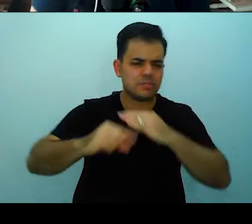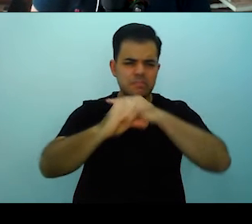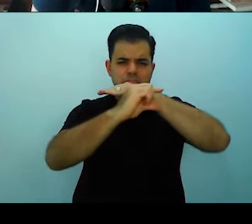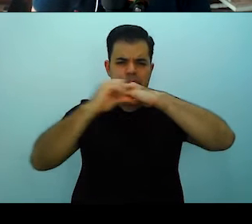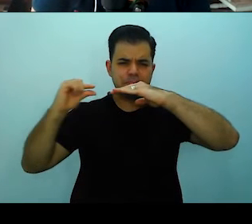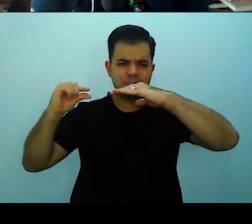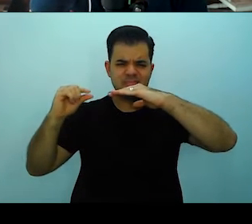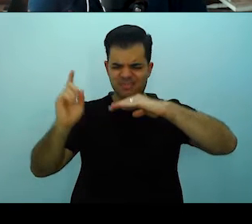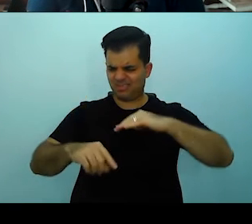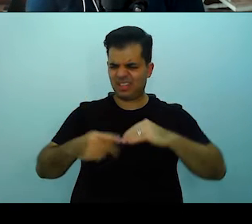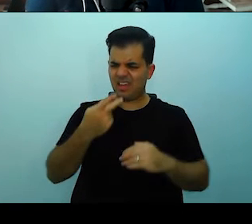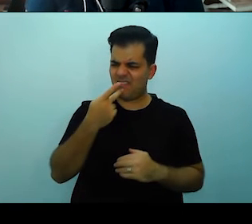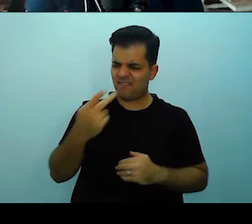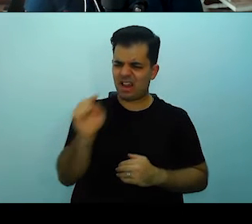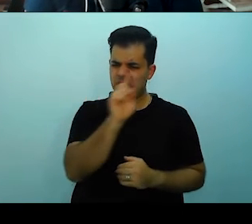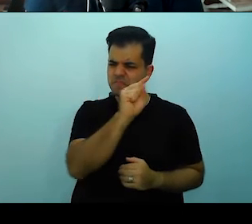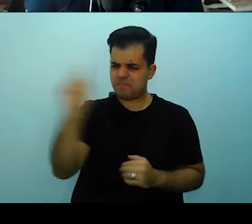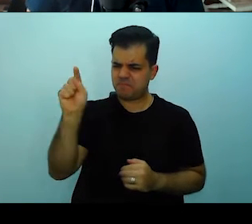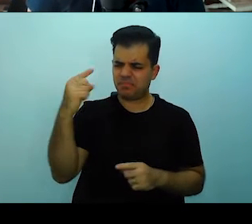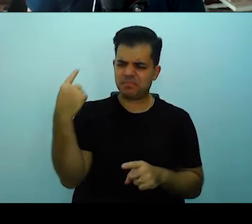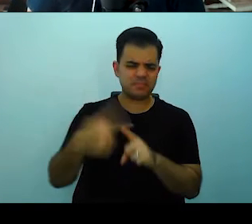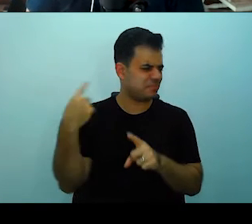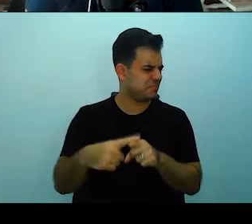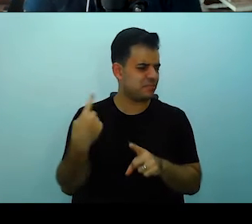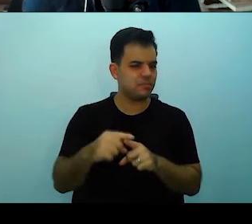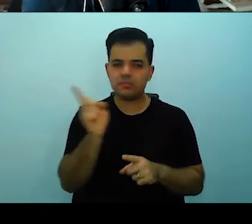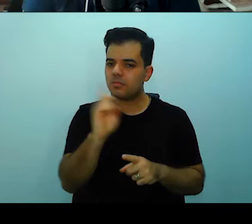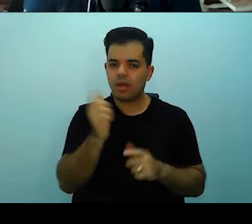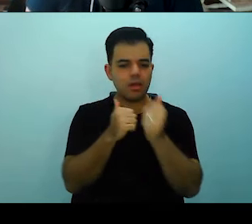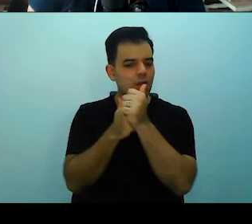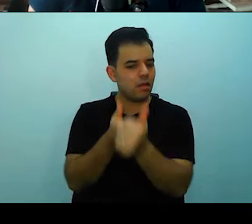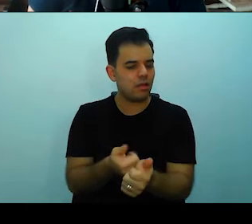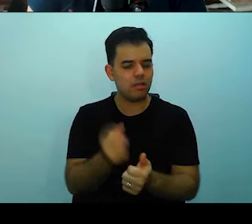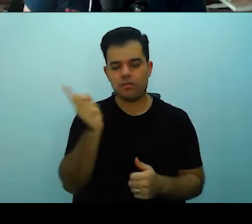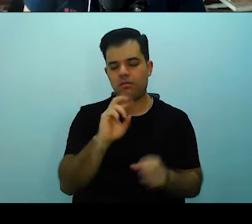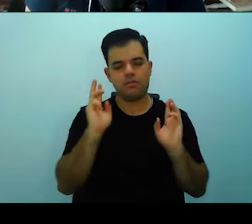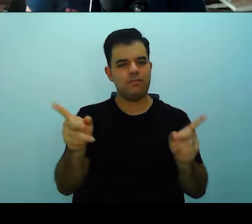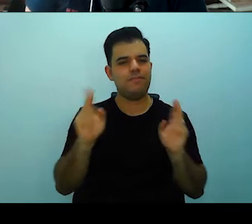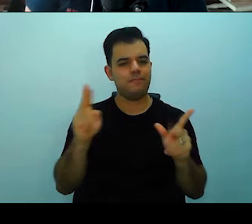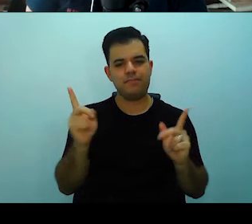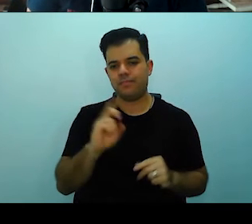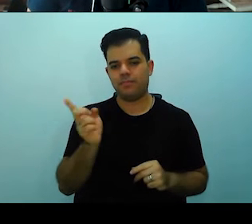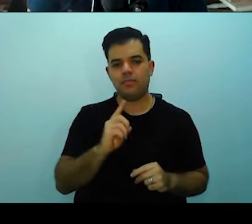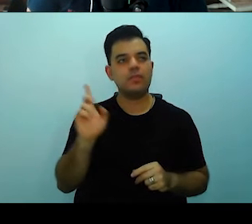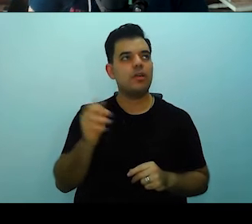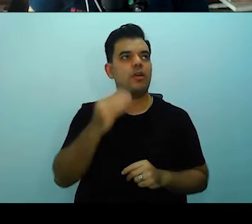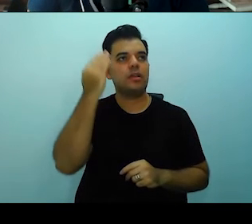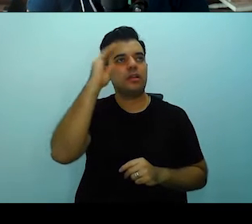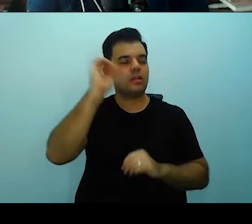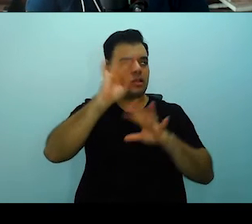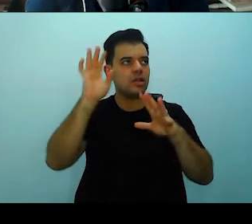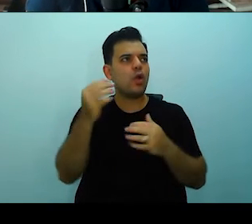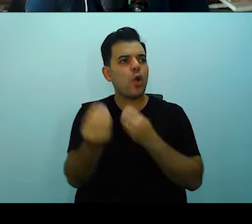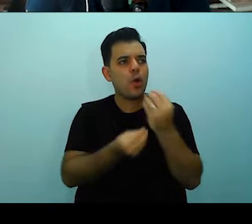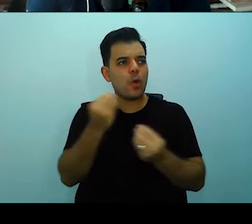dentro da perspectiva acessível. Então, quando a gente fala de fidedignidade semântica, a gente pressupõe que para